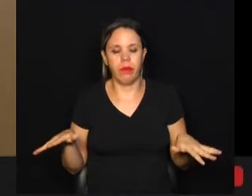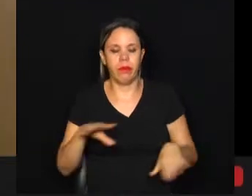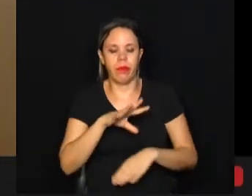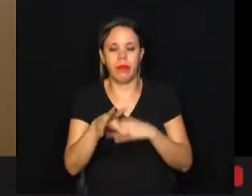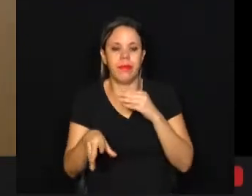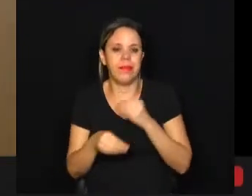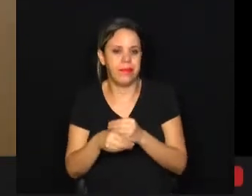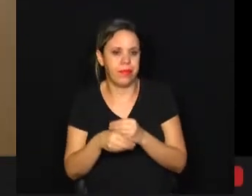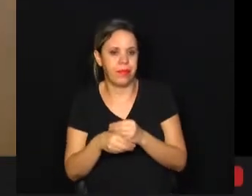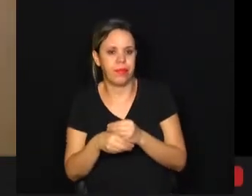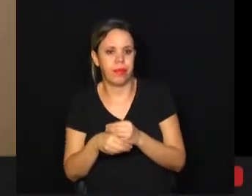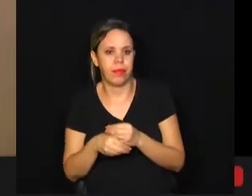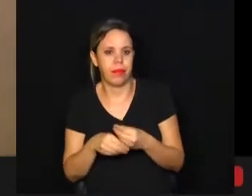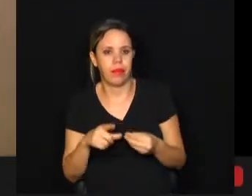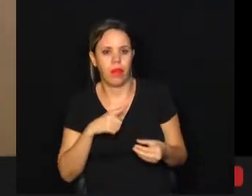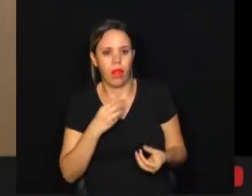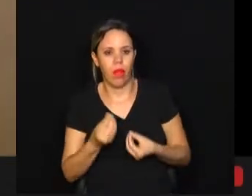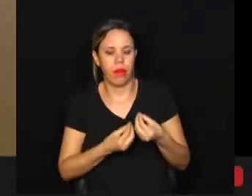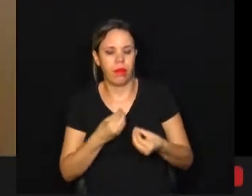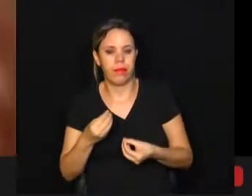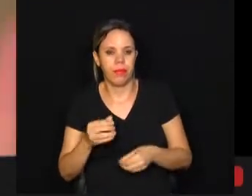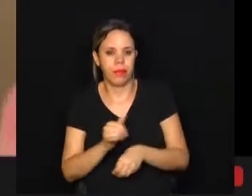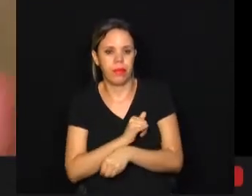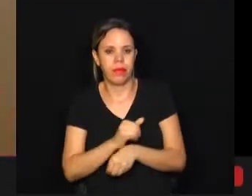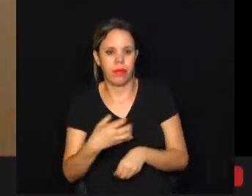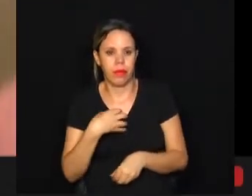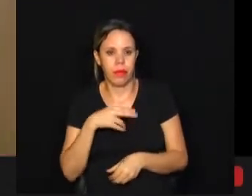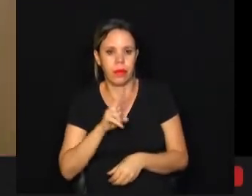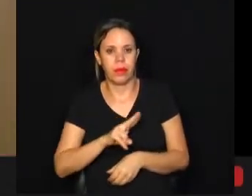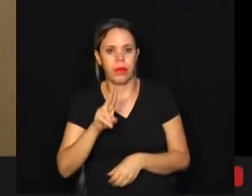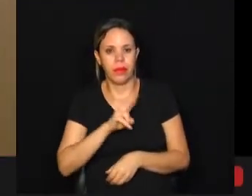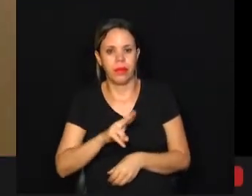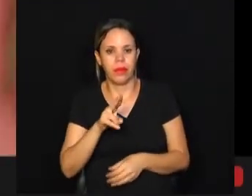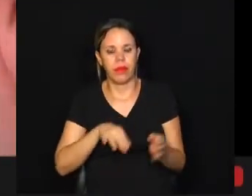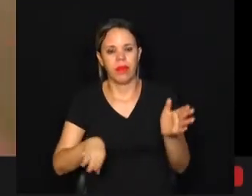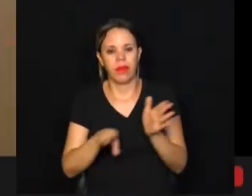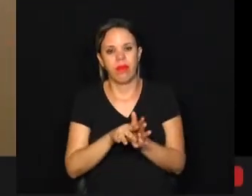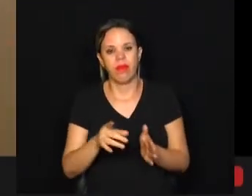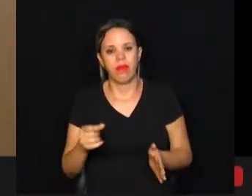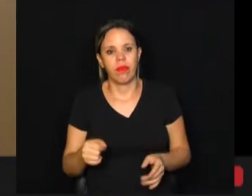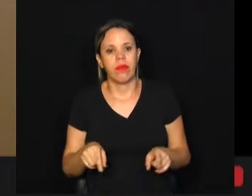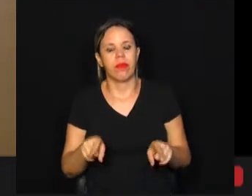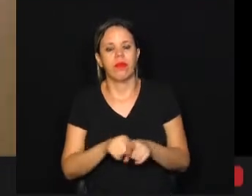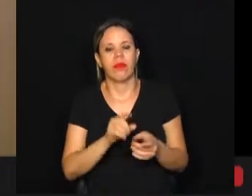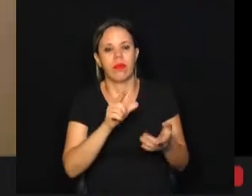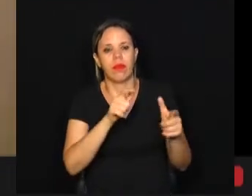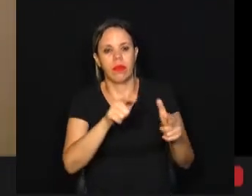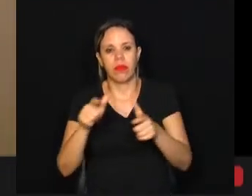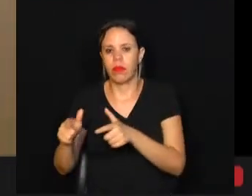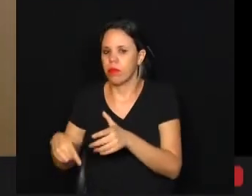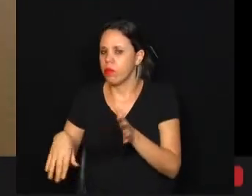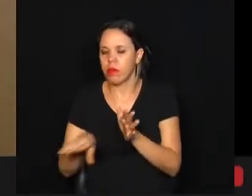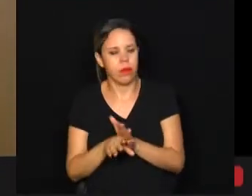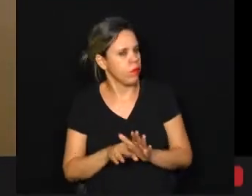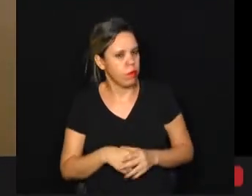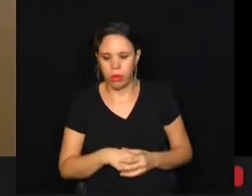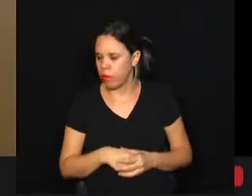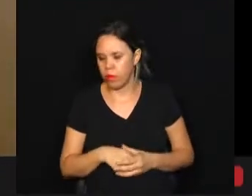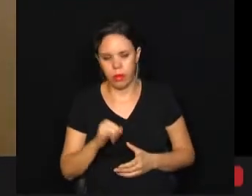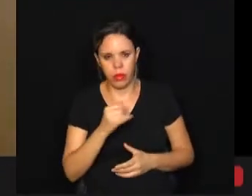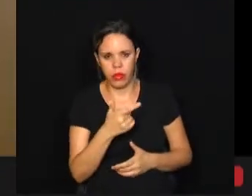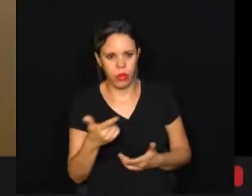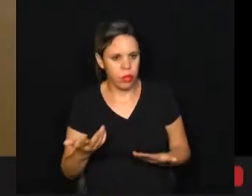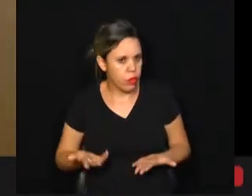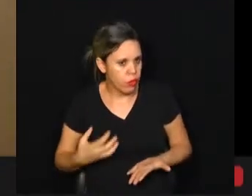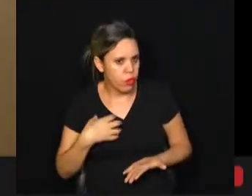implantar, estabelecer formas de utilização e chegar com este recurso em muitos lugares que não chegaria se não fosse dessa